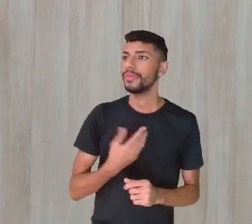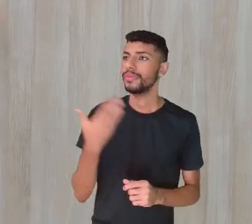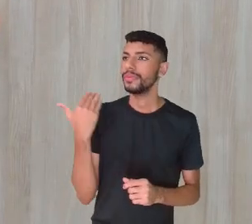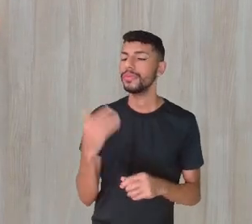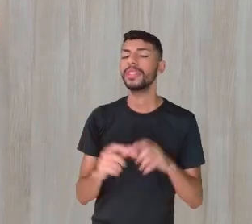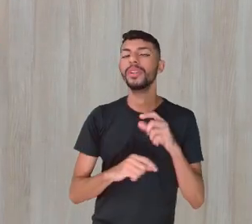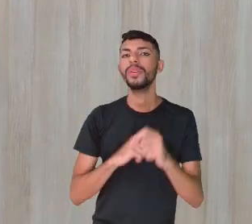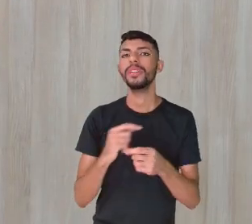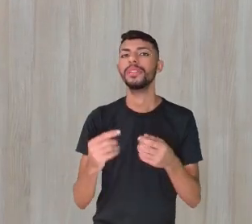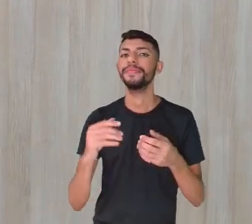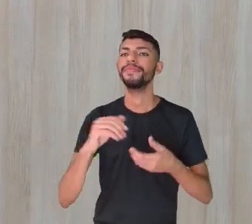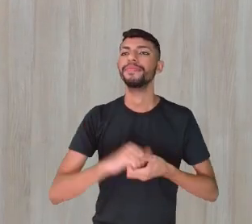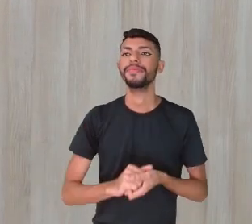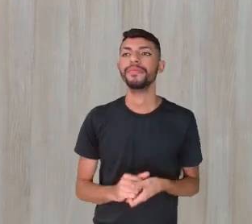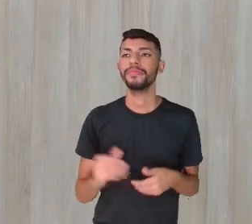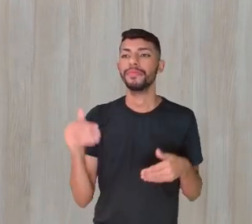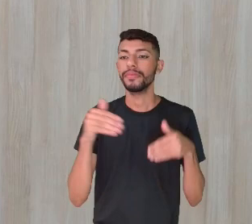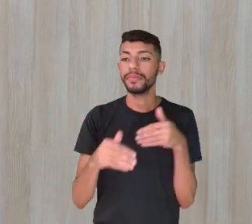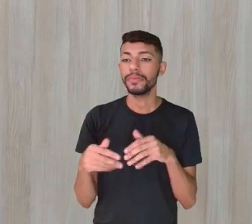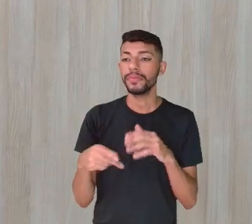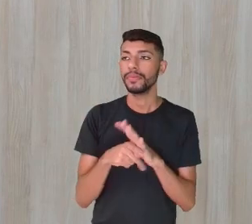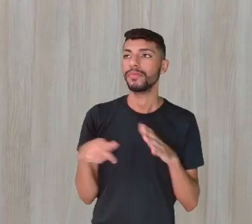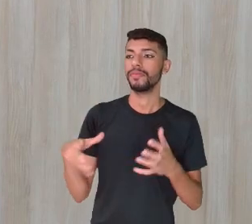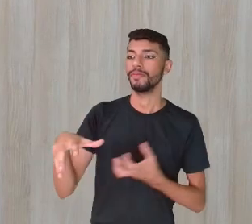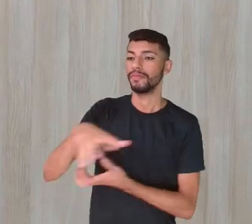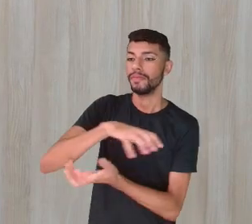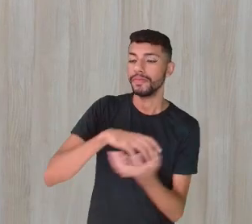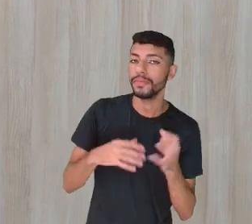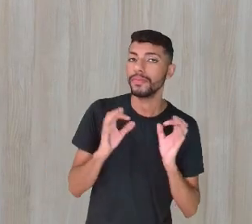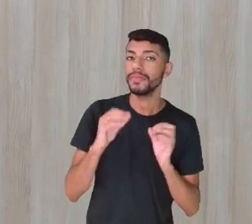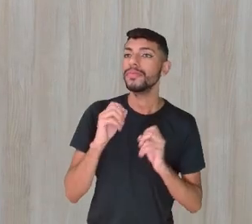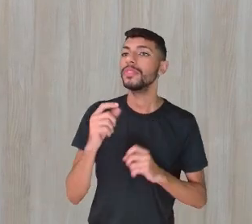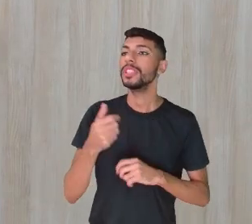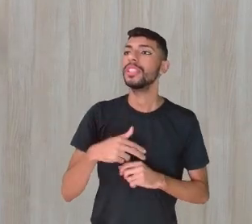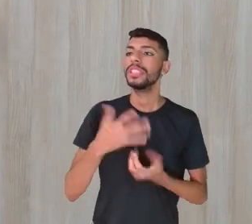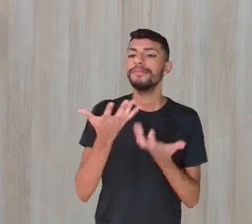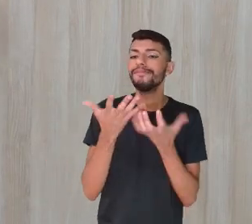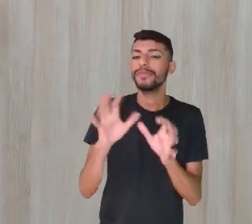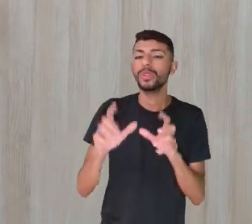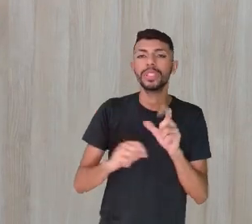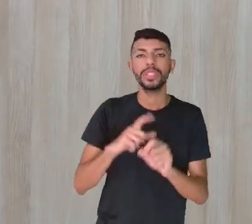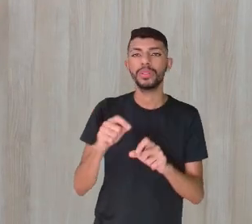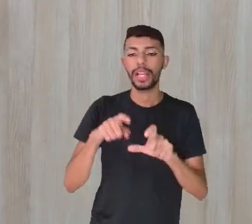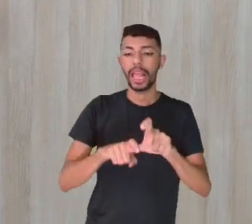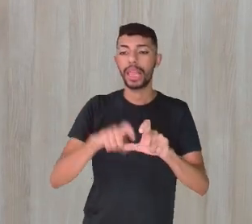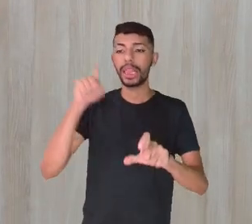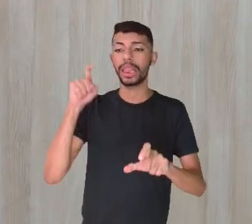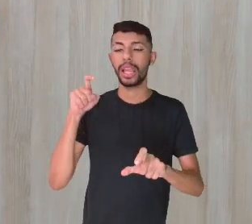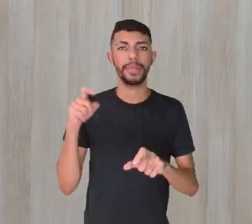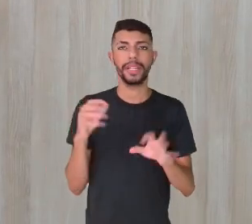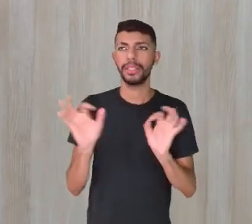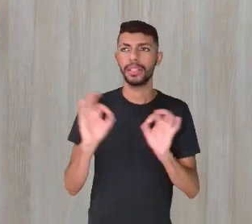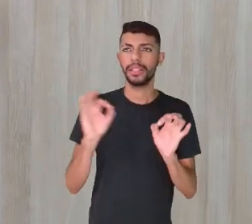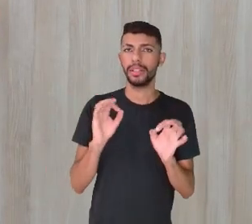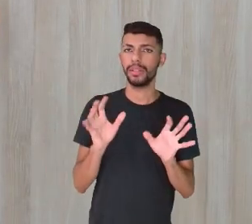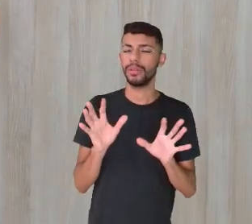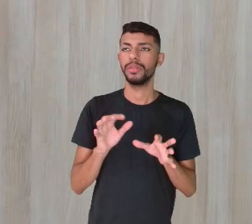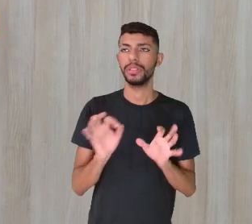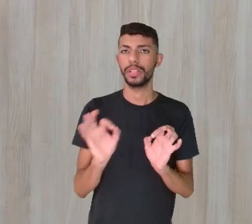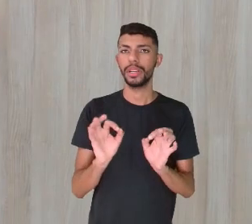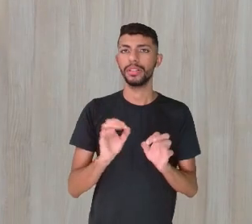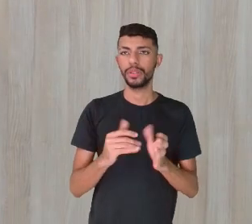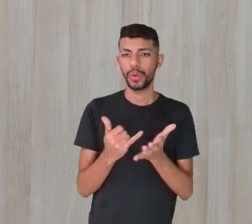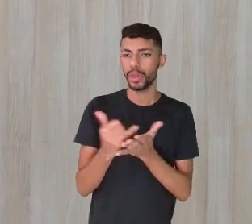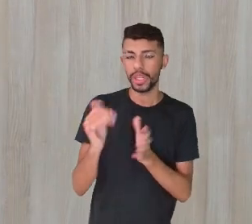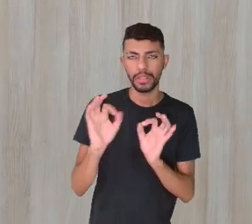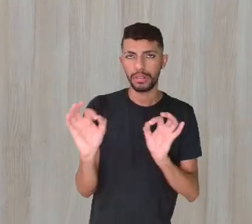à frente dessas manifestações, eles não queriam independência a princípio, né? Para